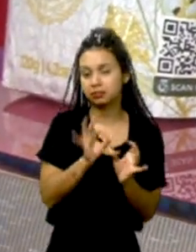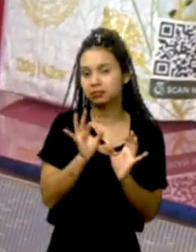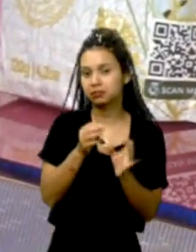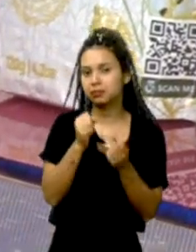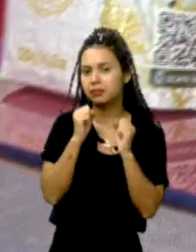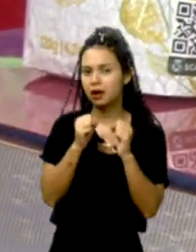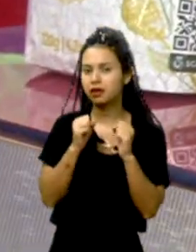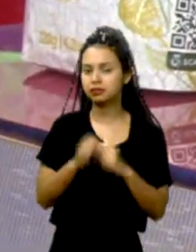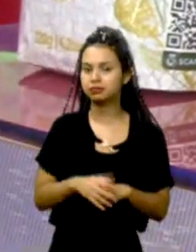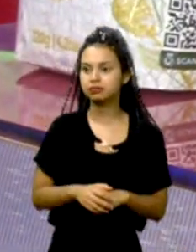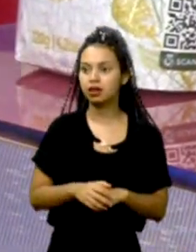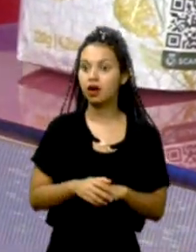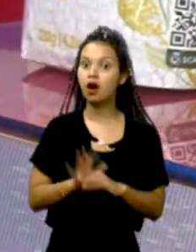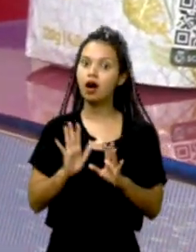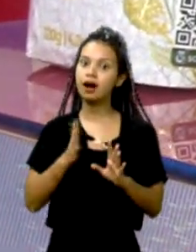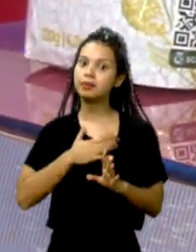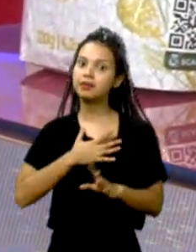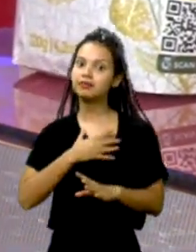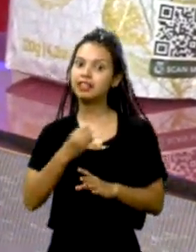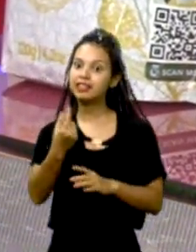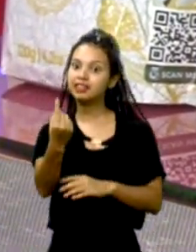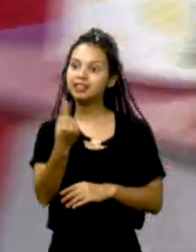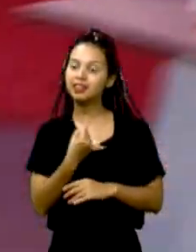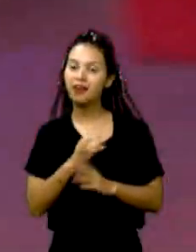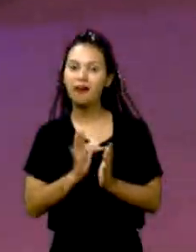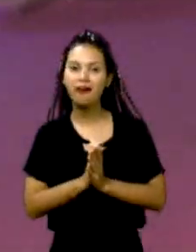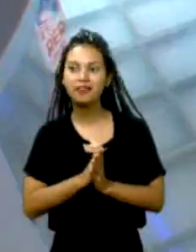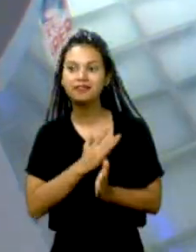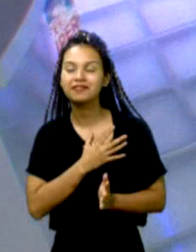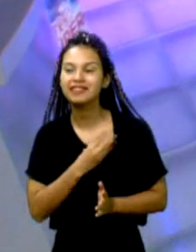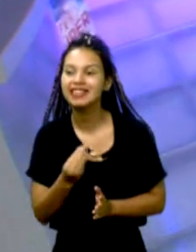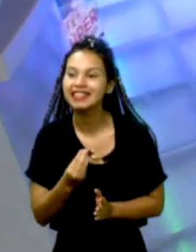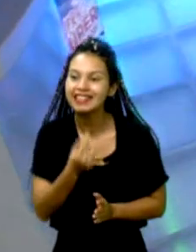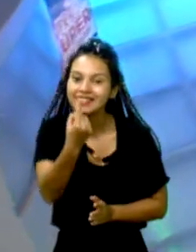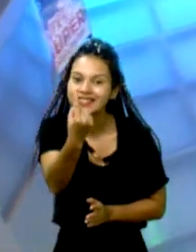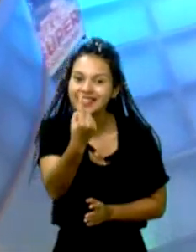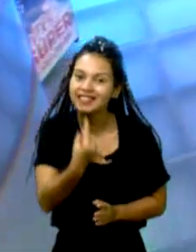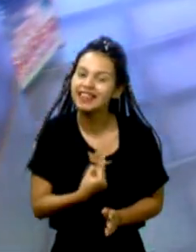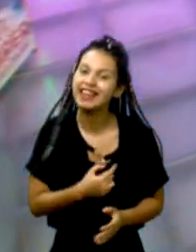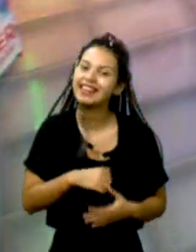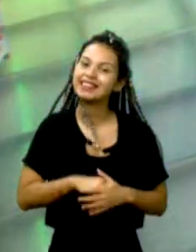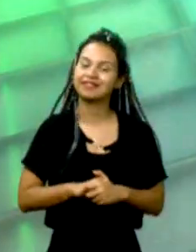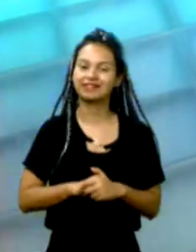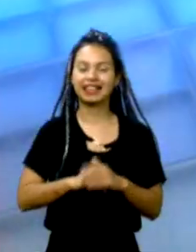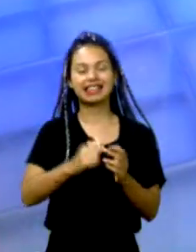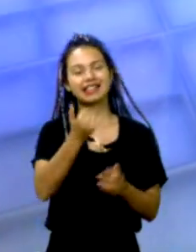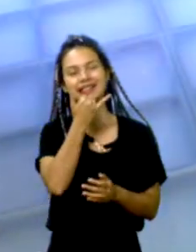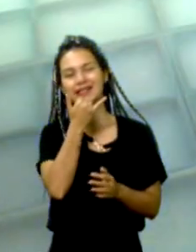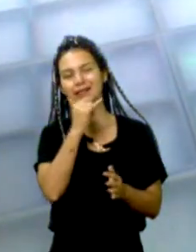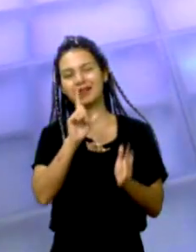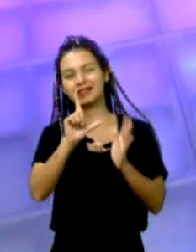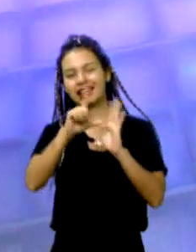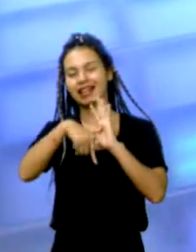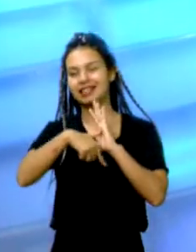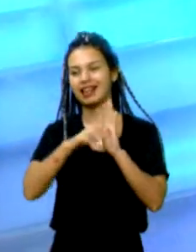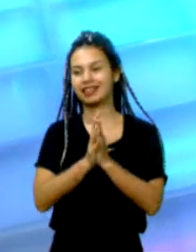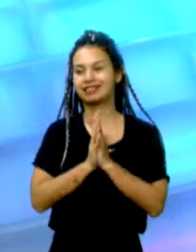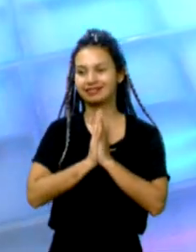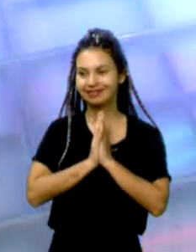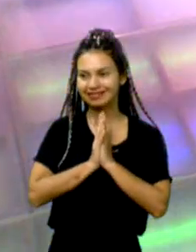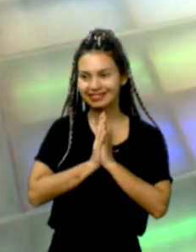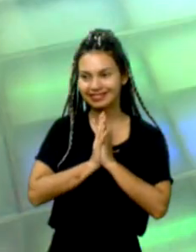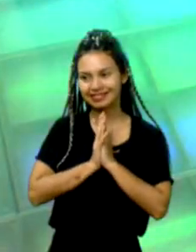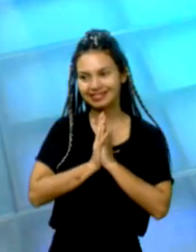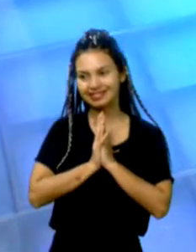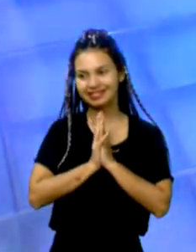Tati tá aqui presente. Filha, você veio. Ai, onde está seu, gente? Eu cheguei atrasada. Tatiana! Mas deu tempo.